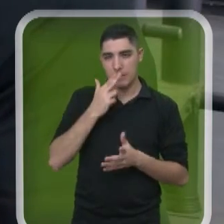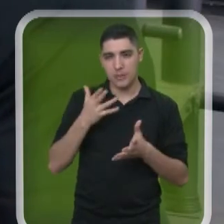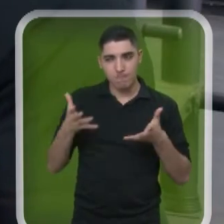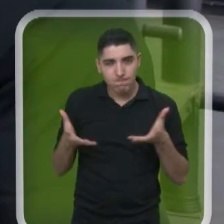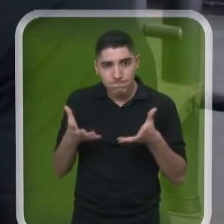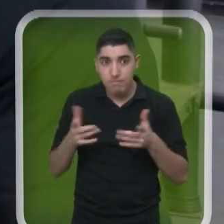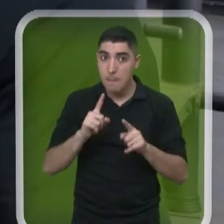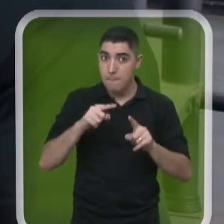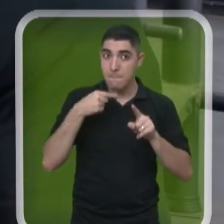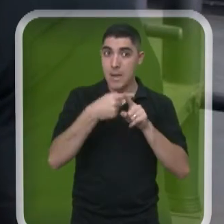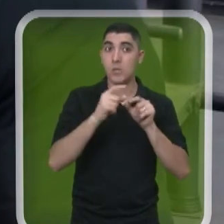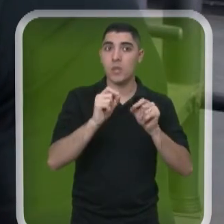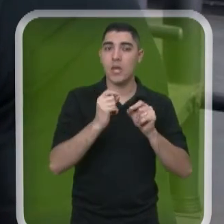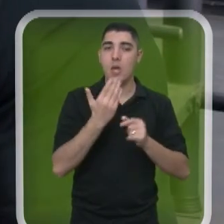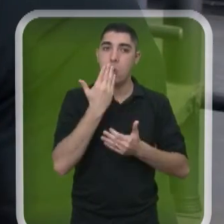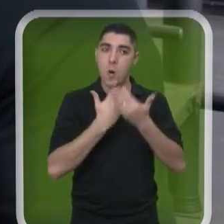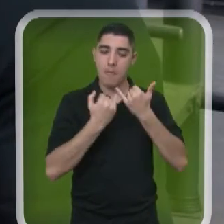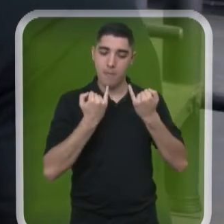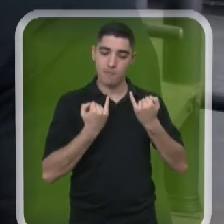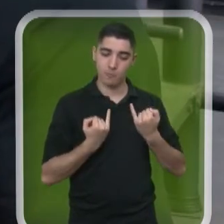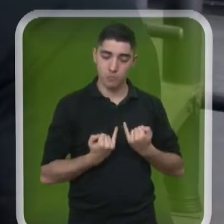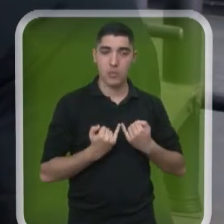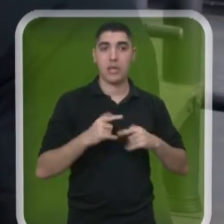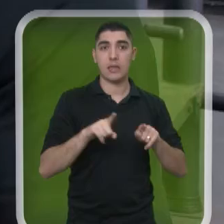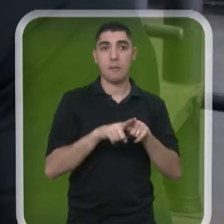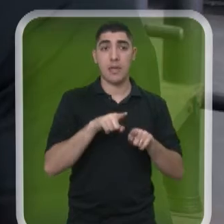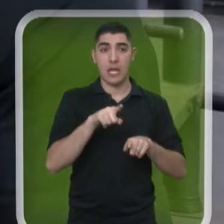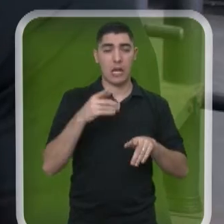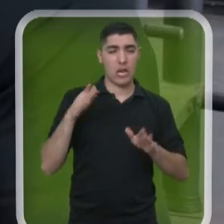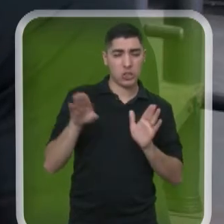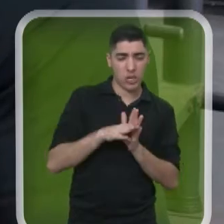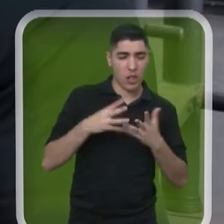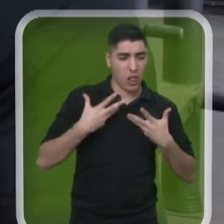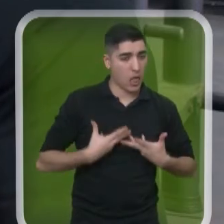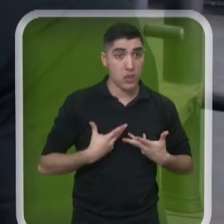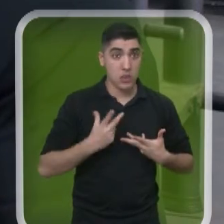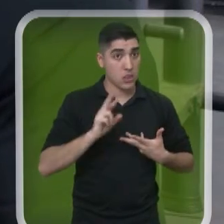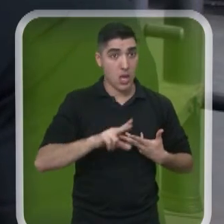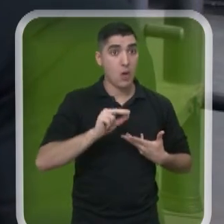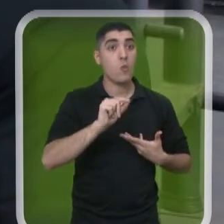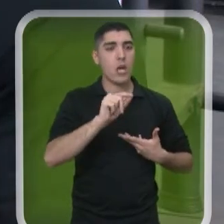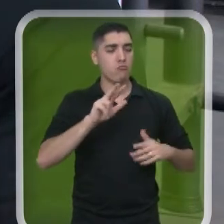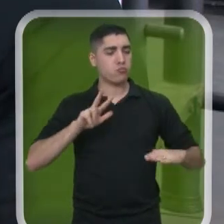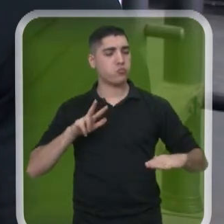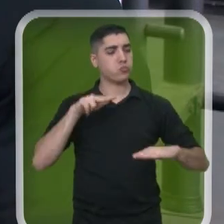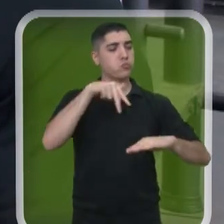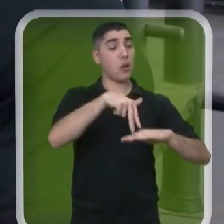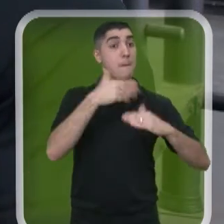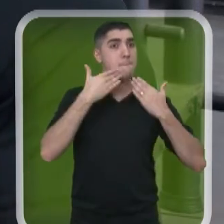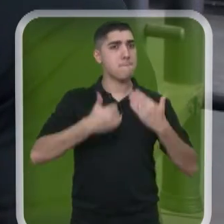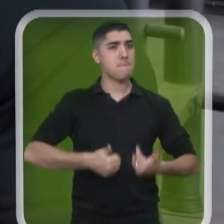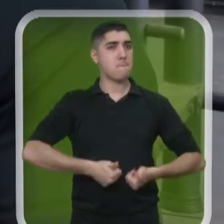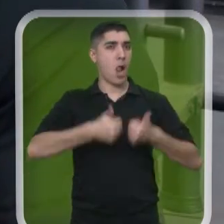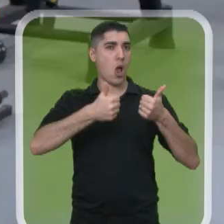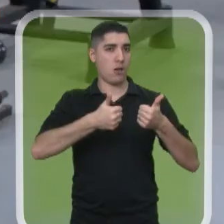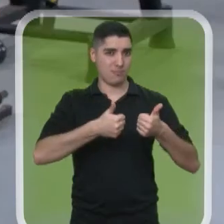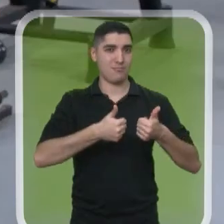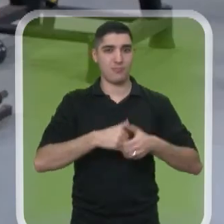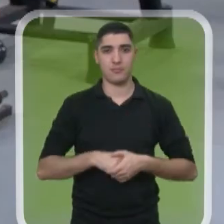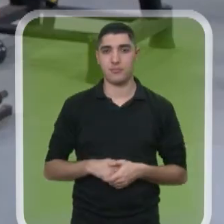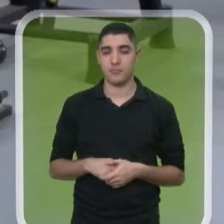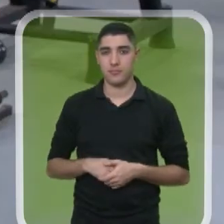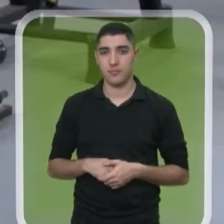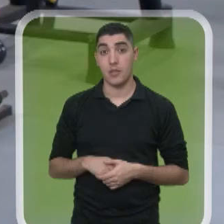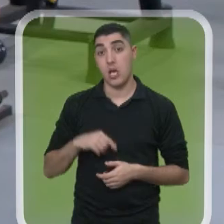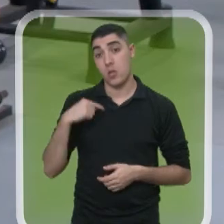de treino, para que ele não chegue tão desgastado, mas que ele consiga chegar numa condição melhor do que nos campeonatos anteriores. A gente entra